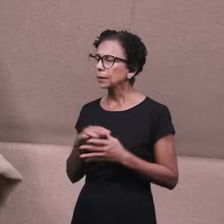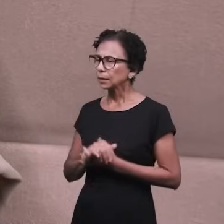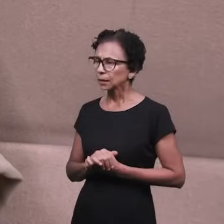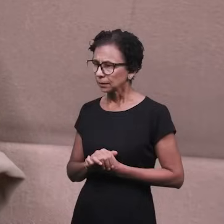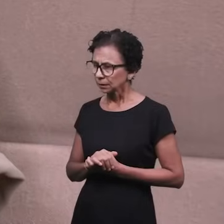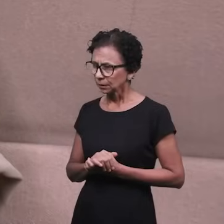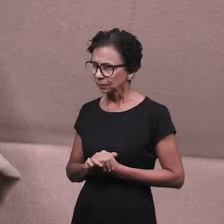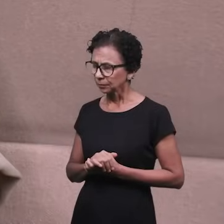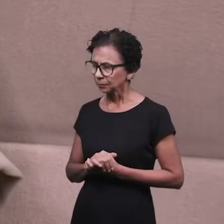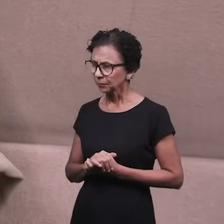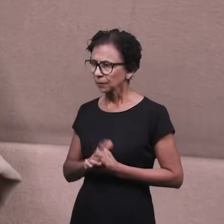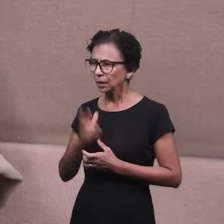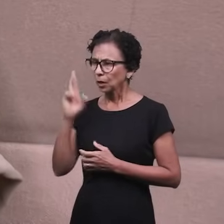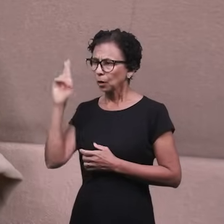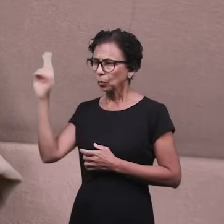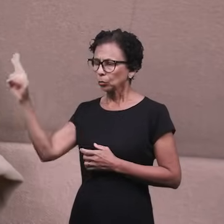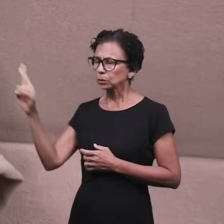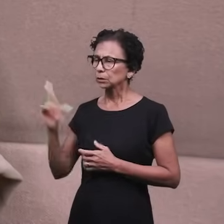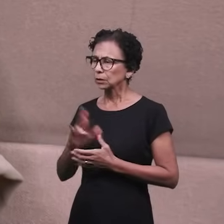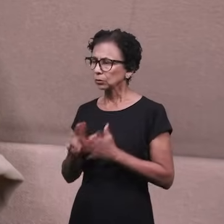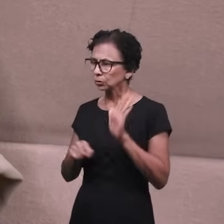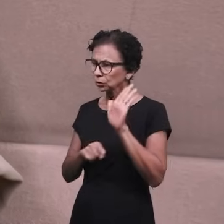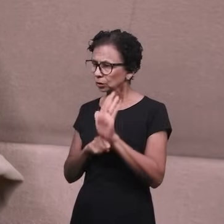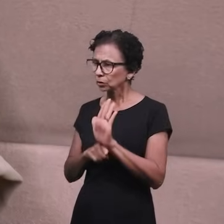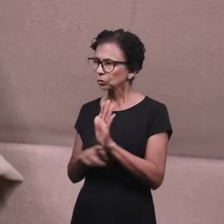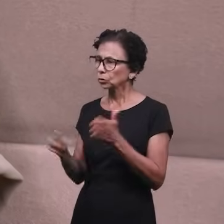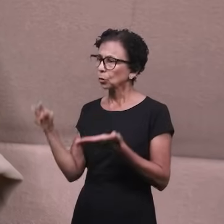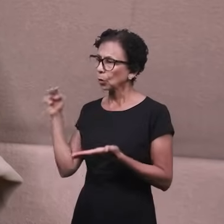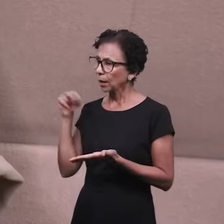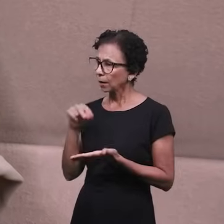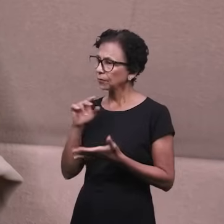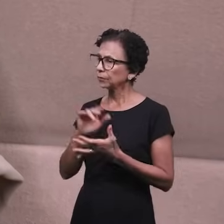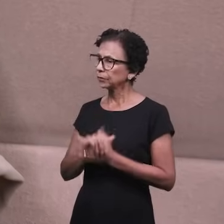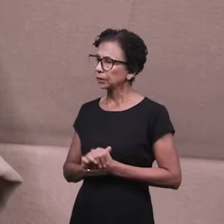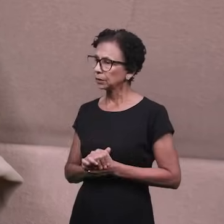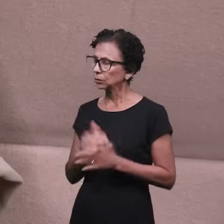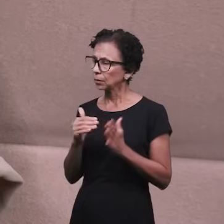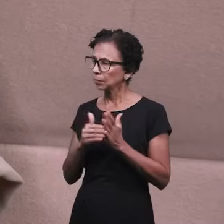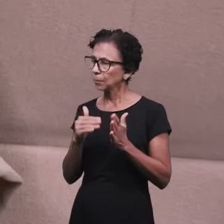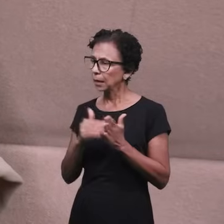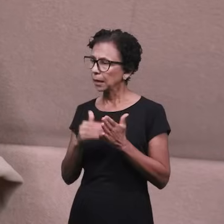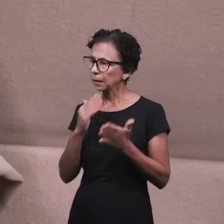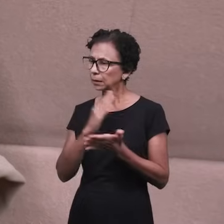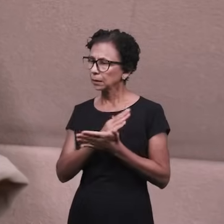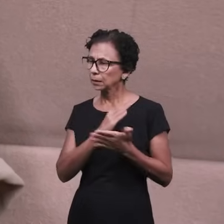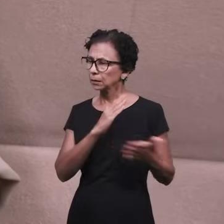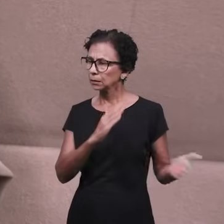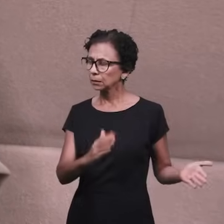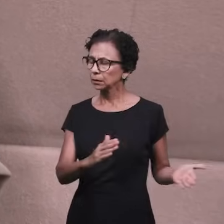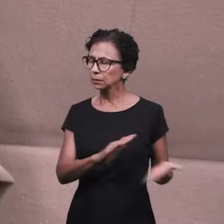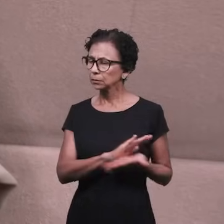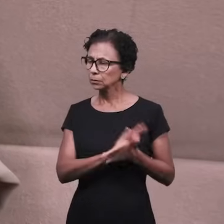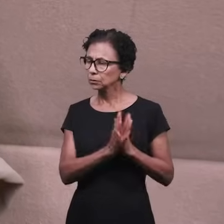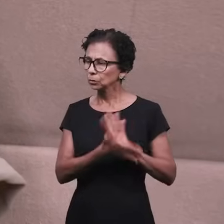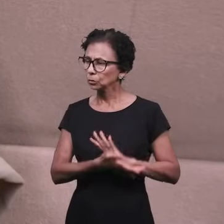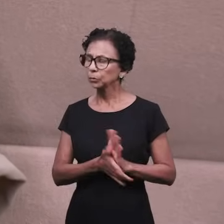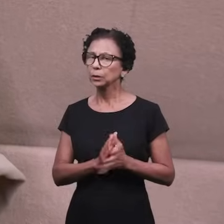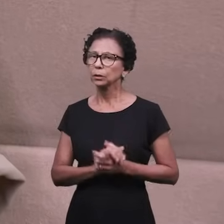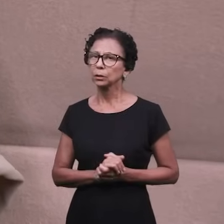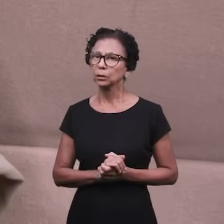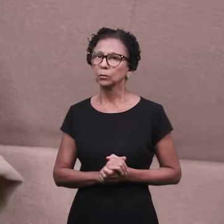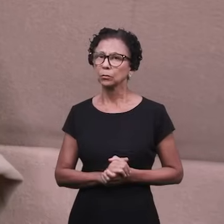Senhor abriu todas as portas para que você estivesse nesse lugar. Ele tem um propósito nisso. Ele está te dando uma